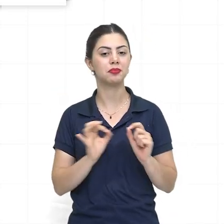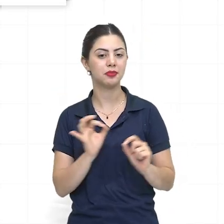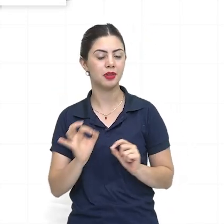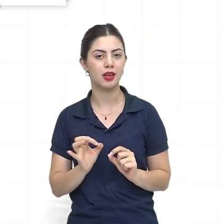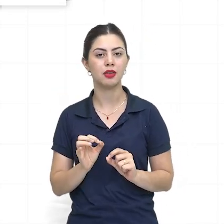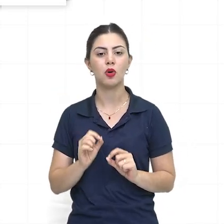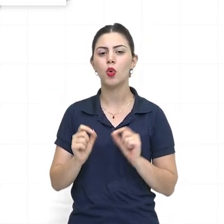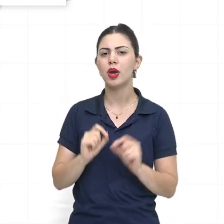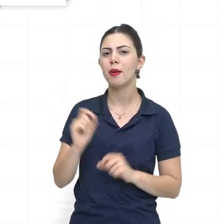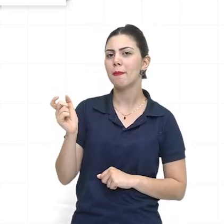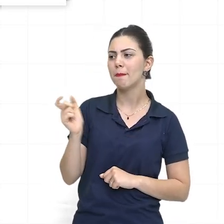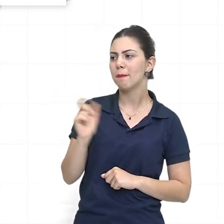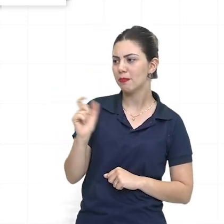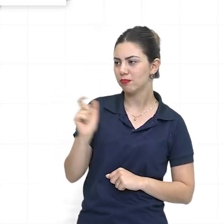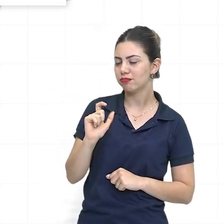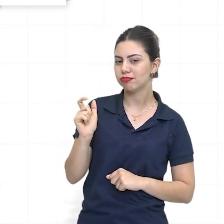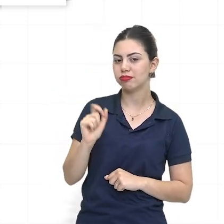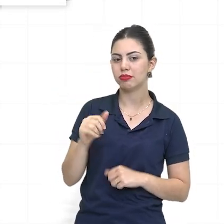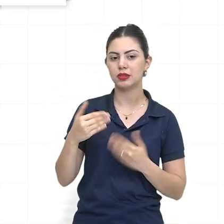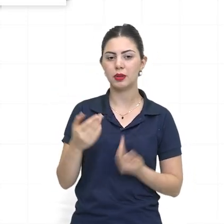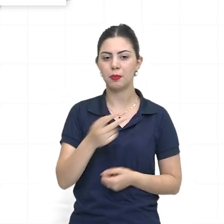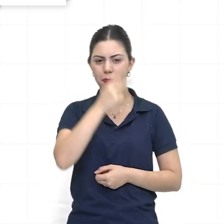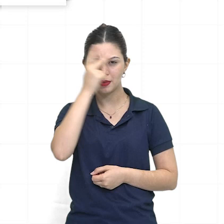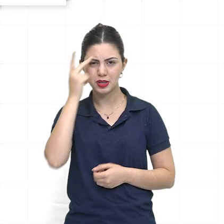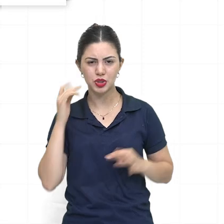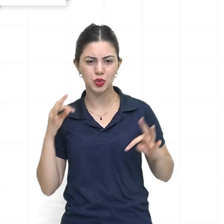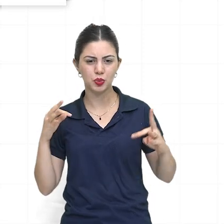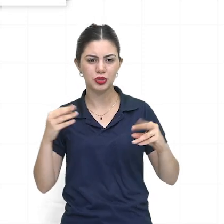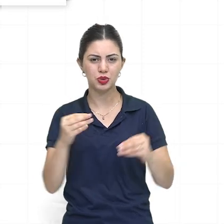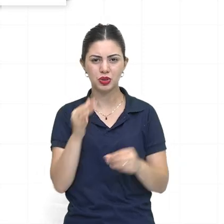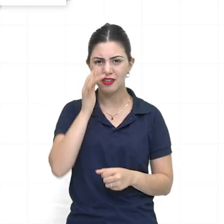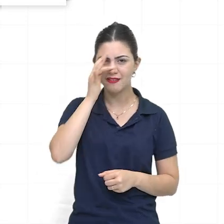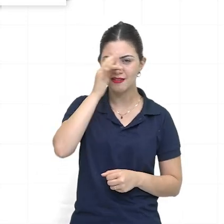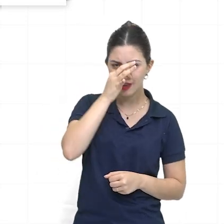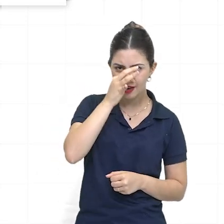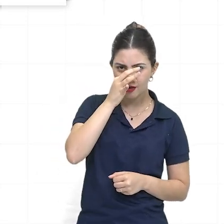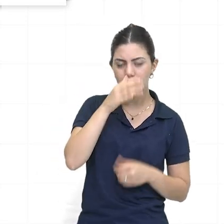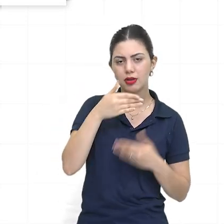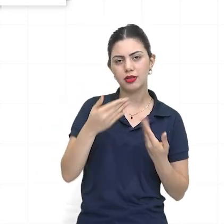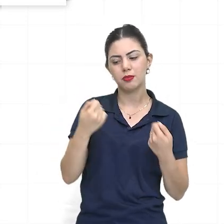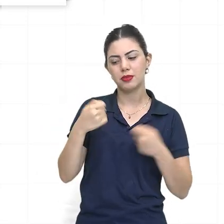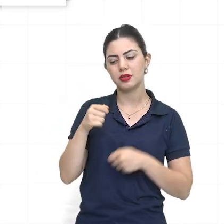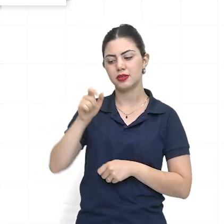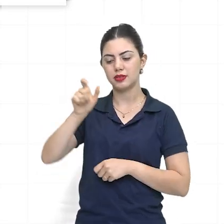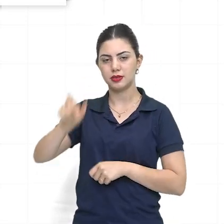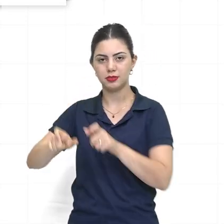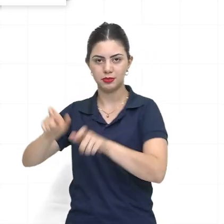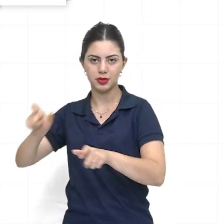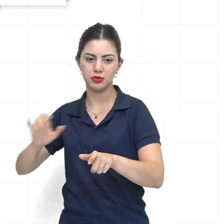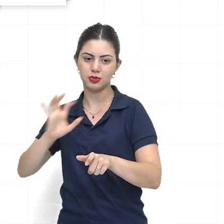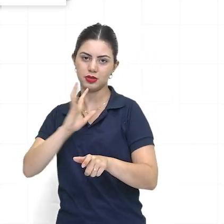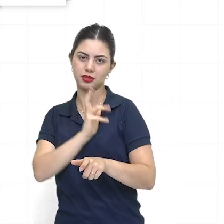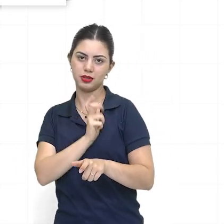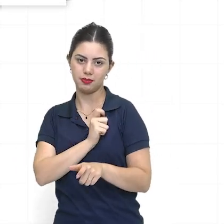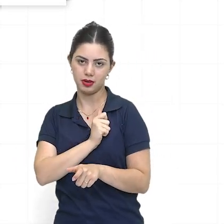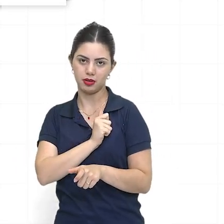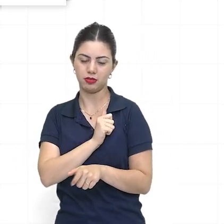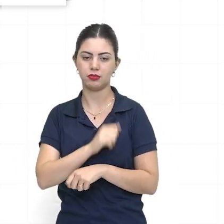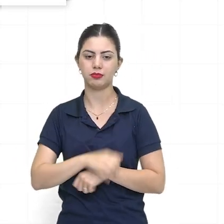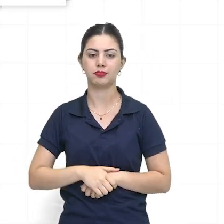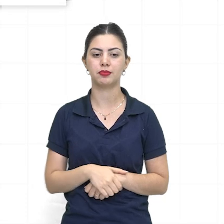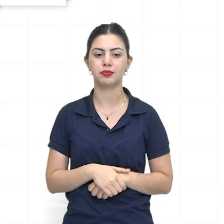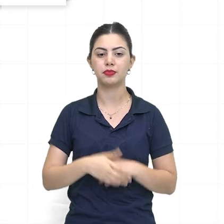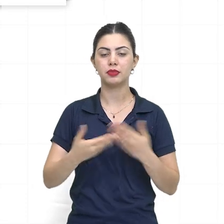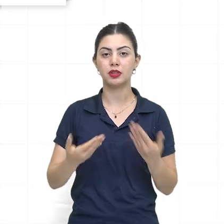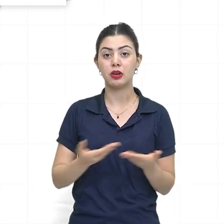pode ser fiel até que ame o seu irmão como a si mesmo. Ninguém pode ser fiel